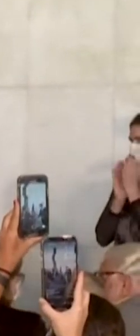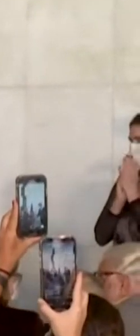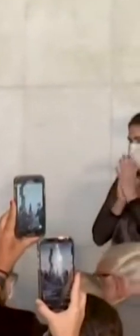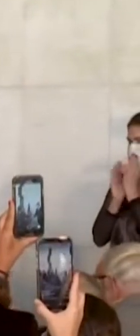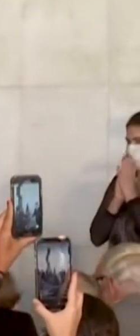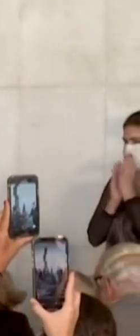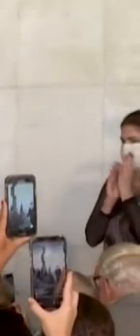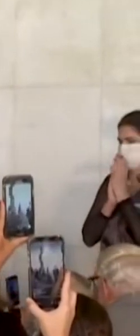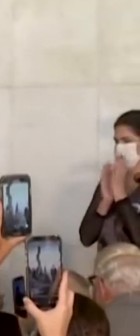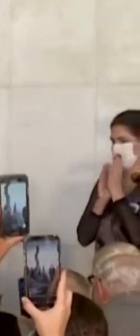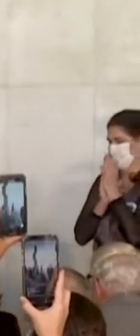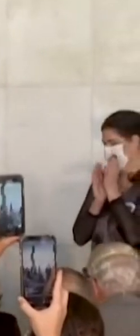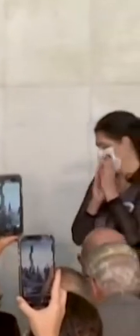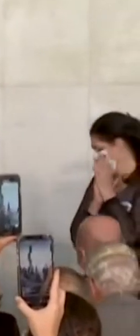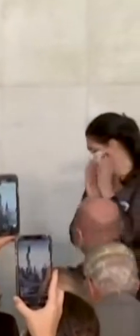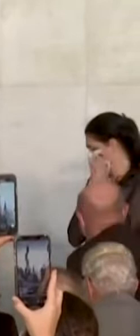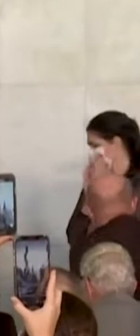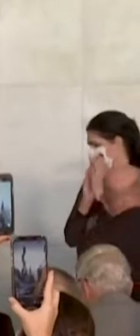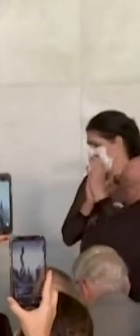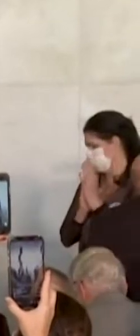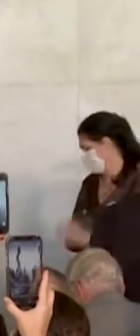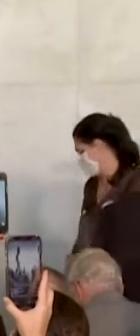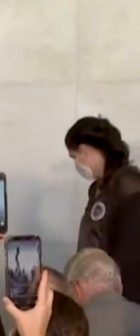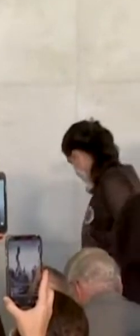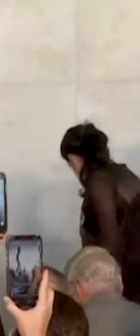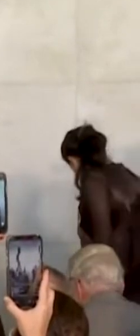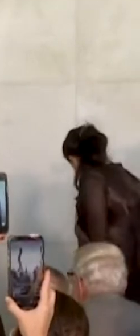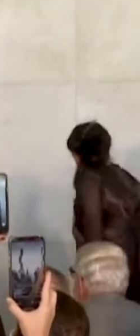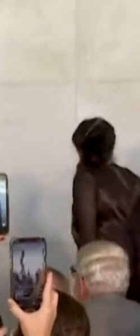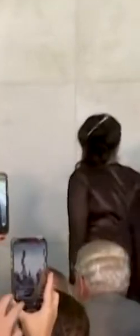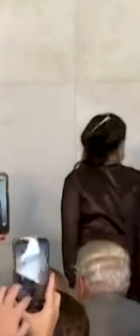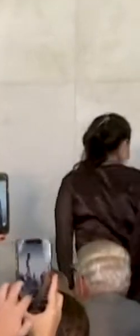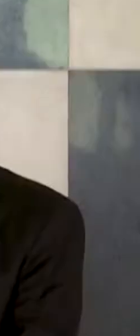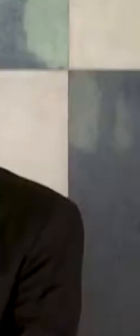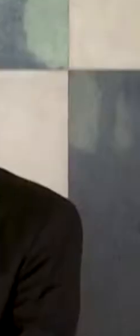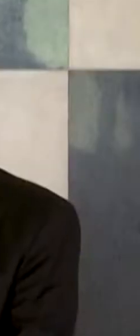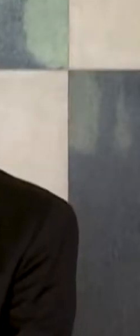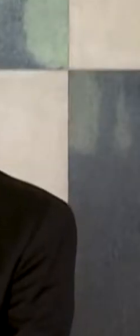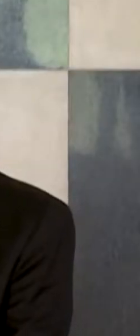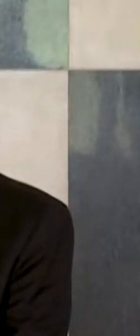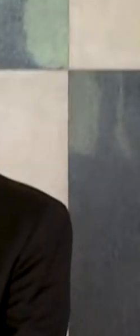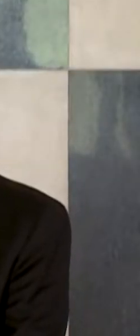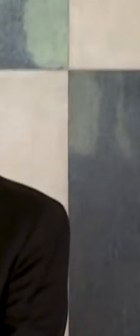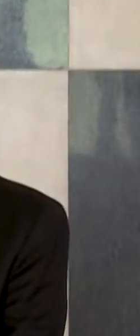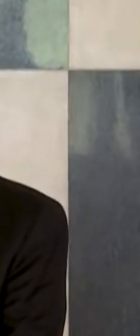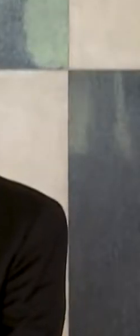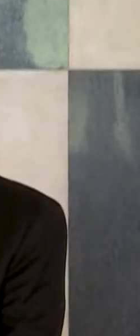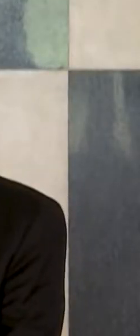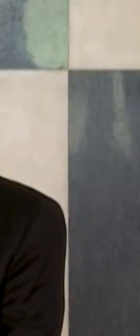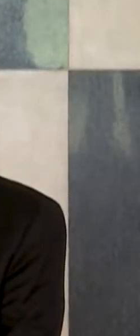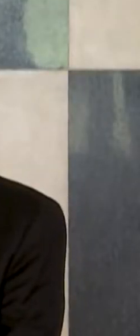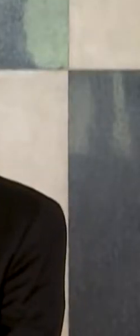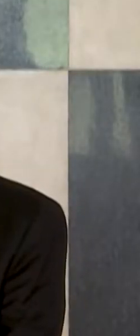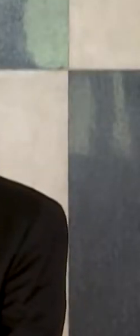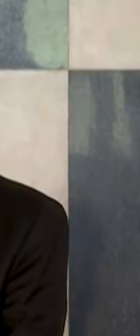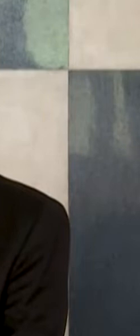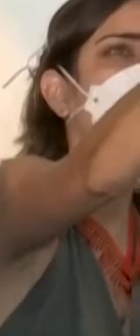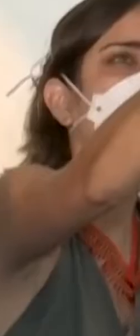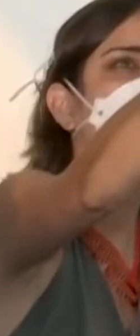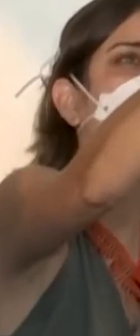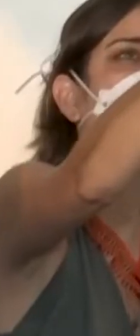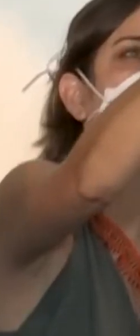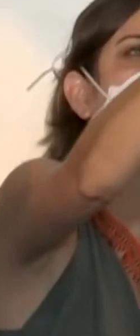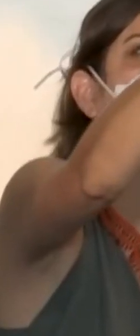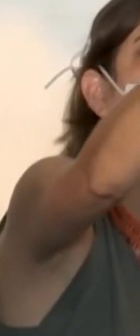as políticas ambientais do governo federal. Deputados aliados ao presidente estão analisando diversos projetos